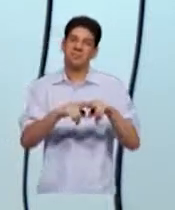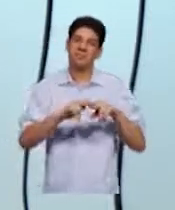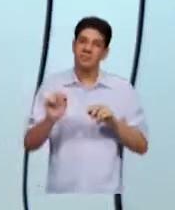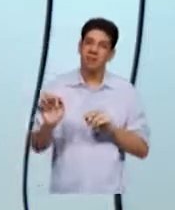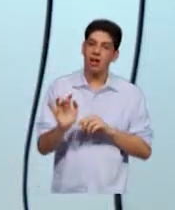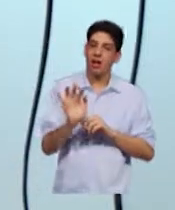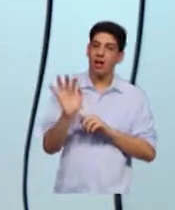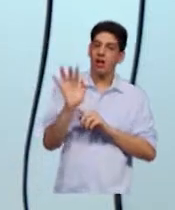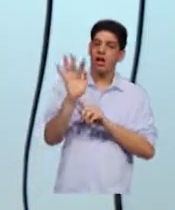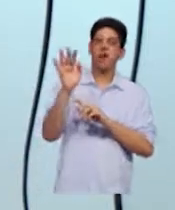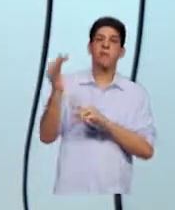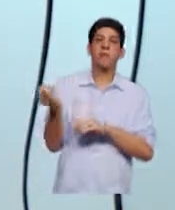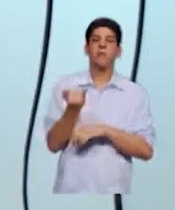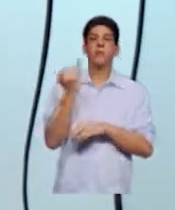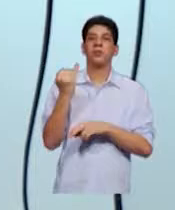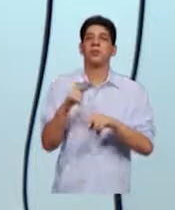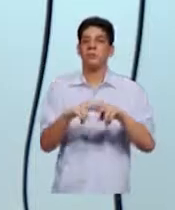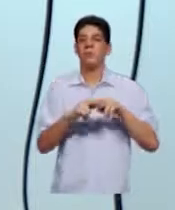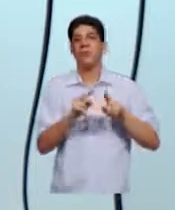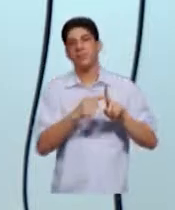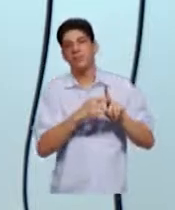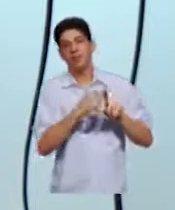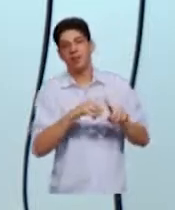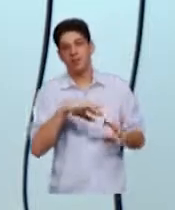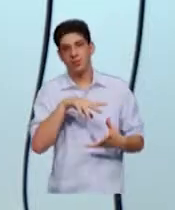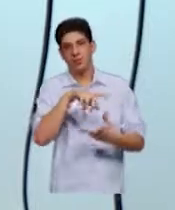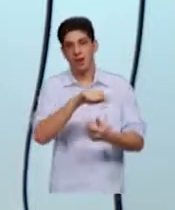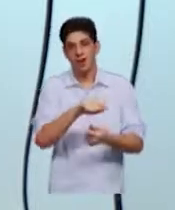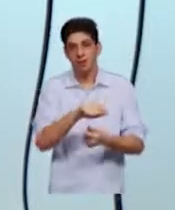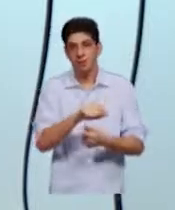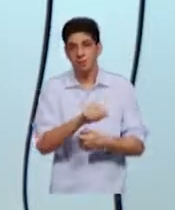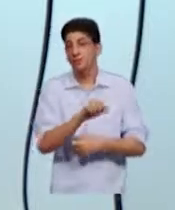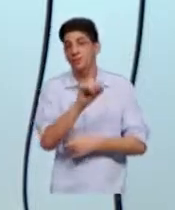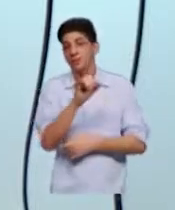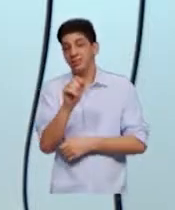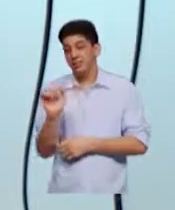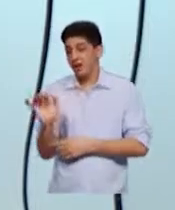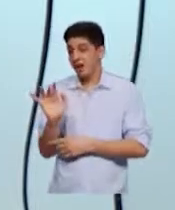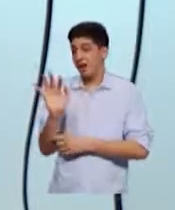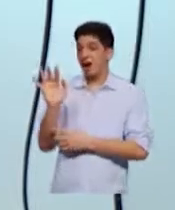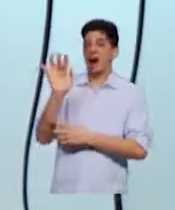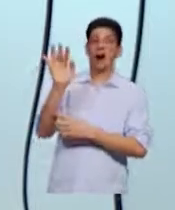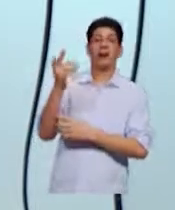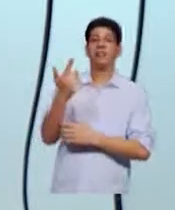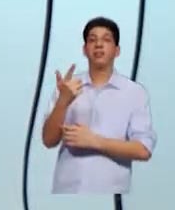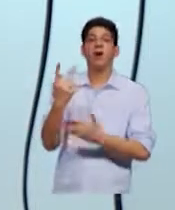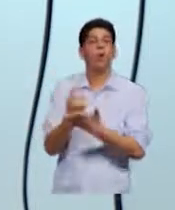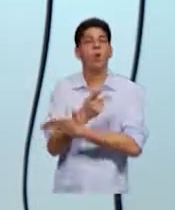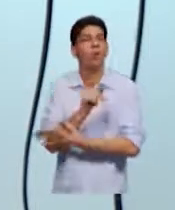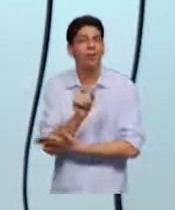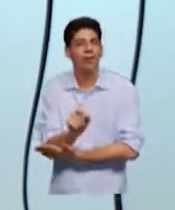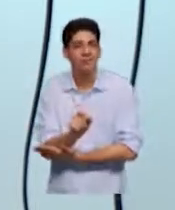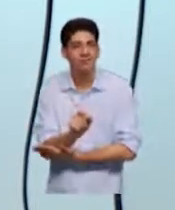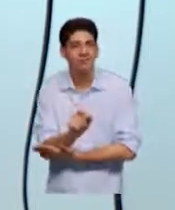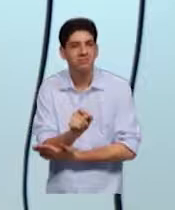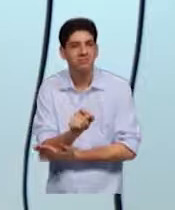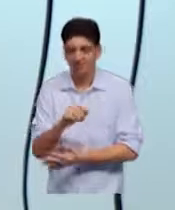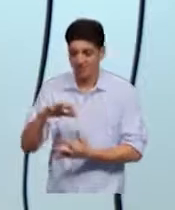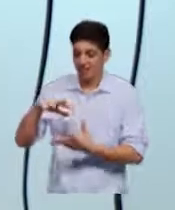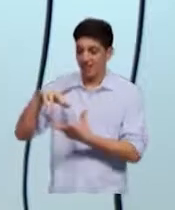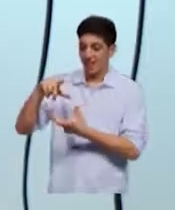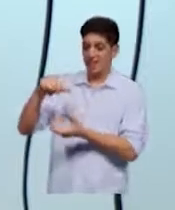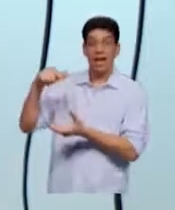fornecer para a Terra essa temperatura. Se não fosse os gases do efeito estufa, o que aconteceria? A Terra ficaria